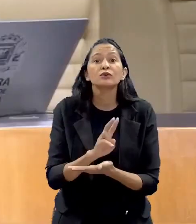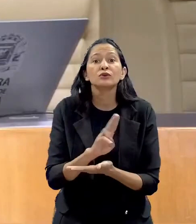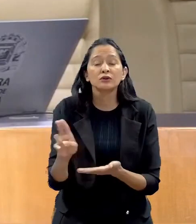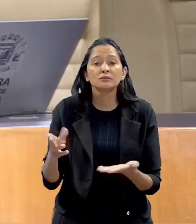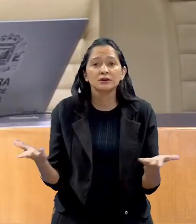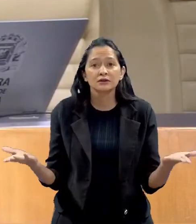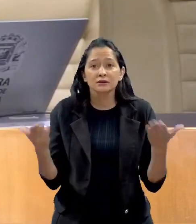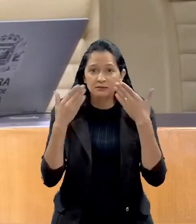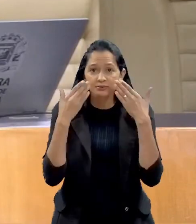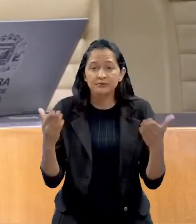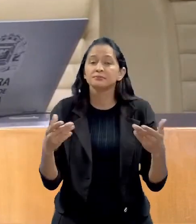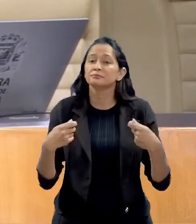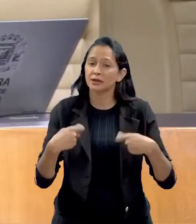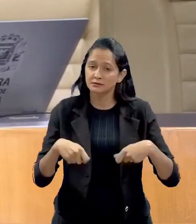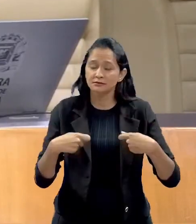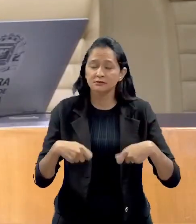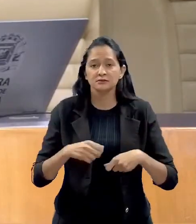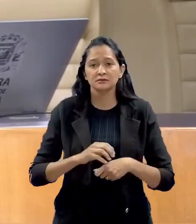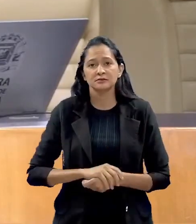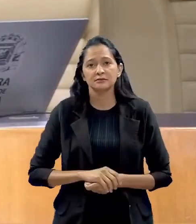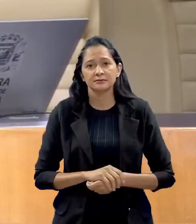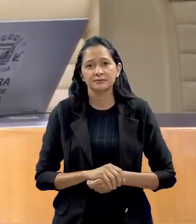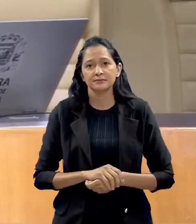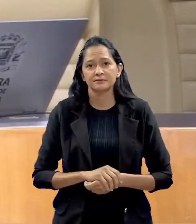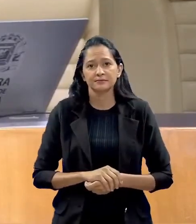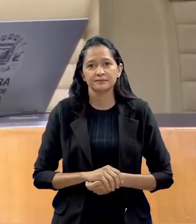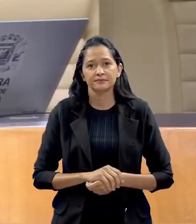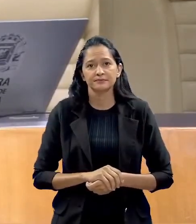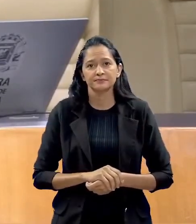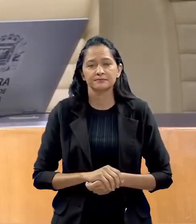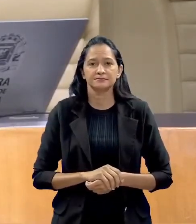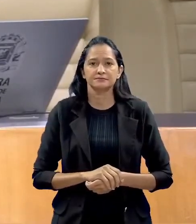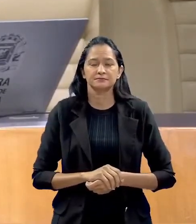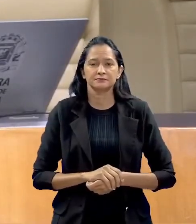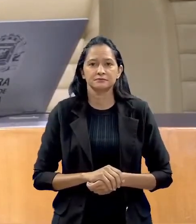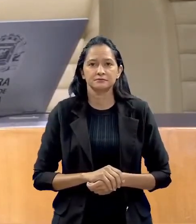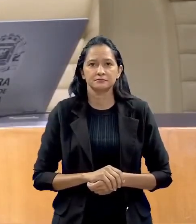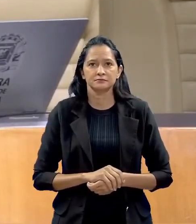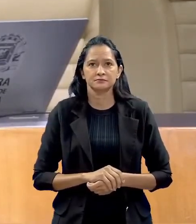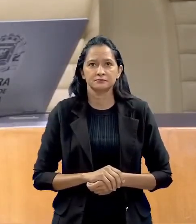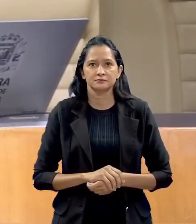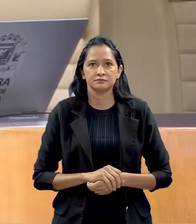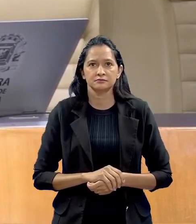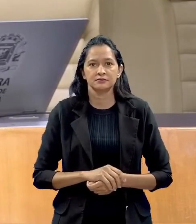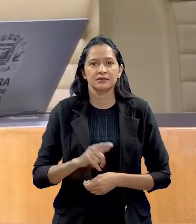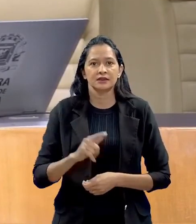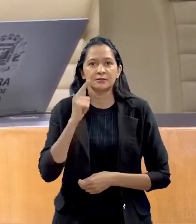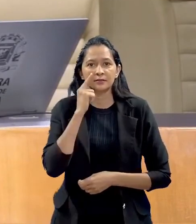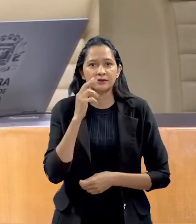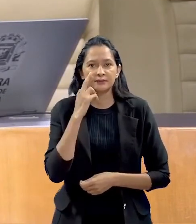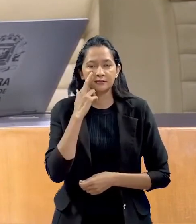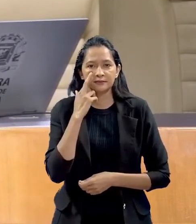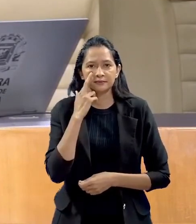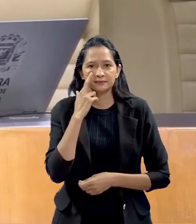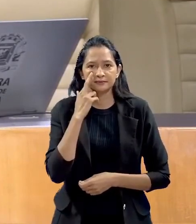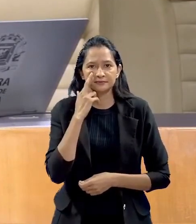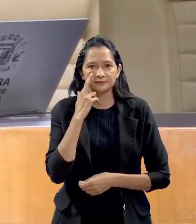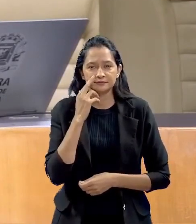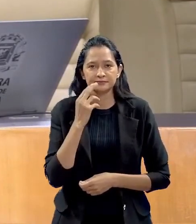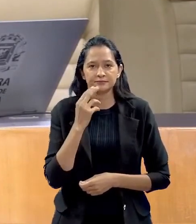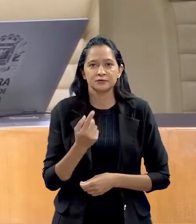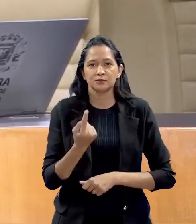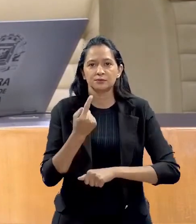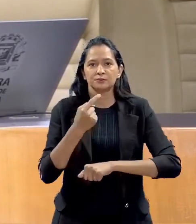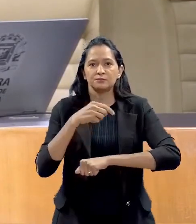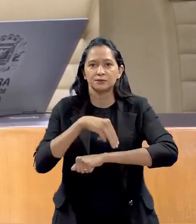A relação dos projetos, na pauta. Questão de ordem, vereadora Gabriela Rodarte. Vereador Igor Franco,